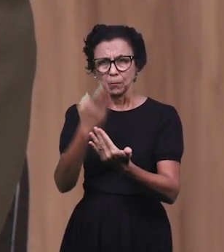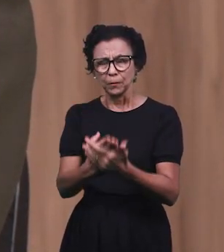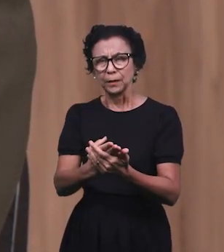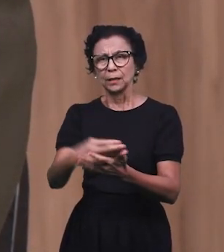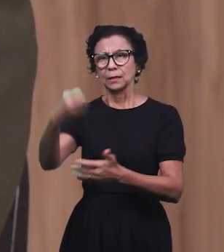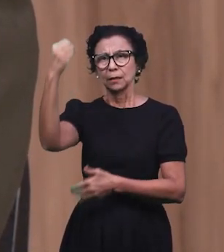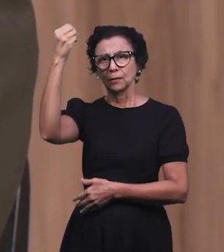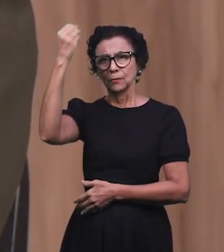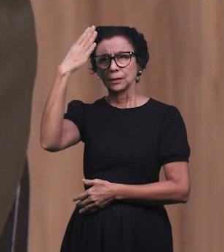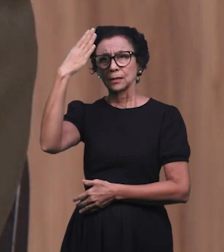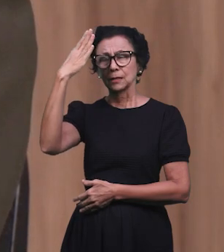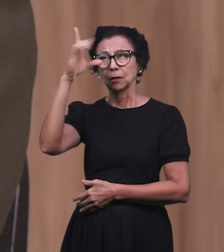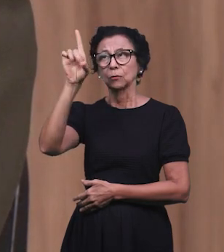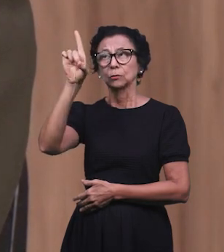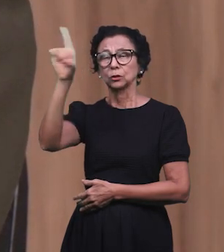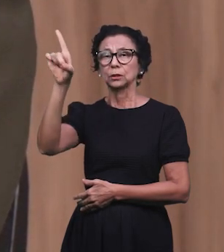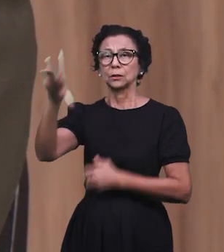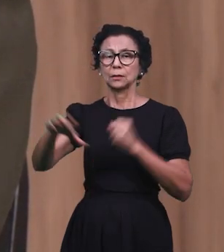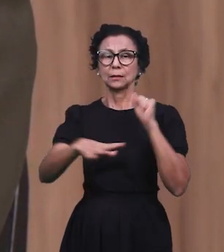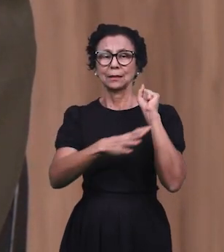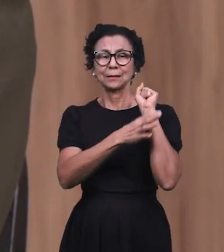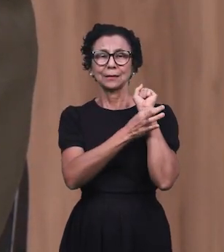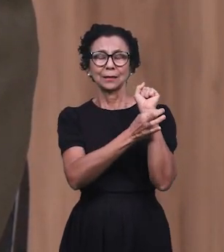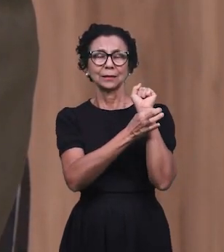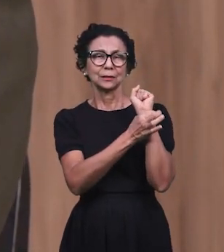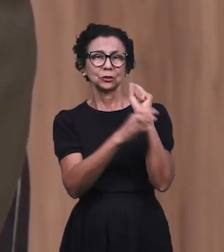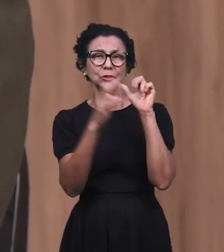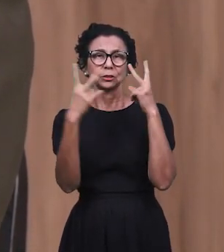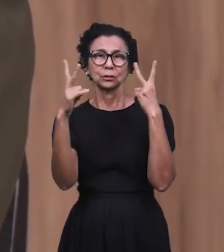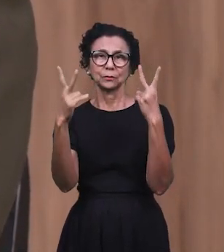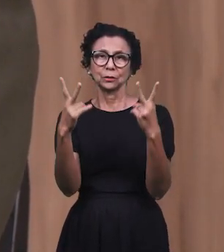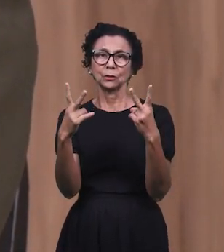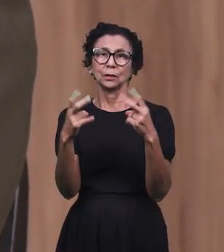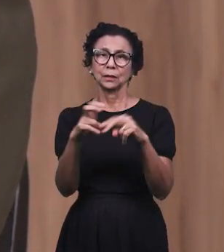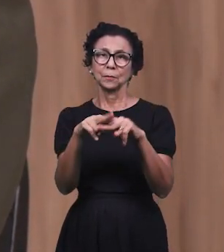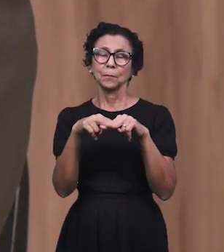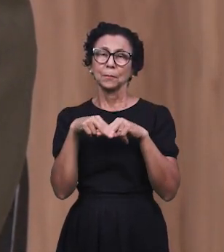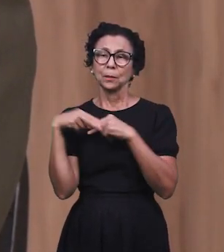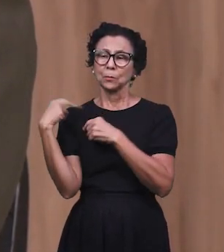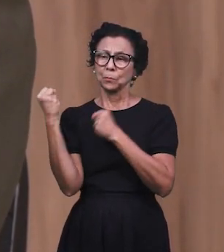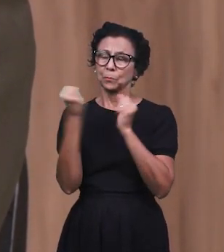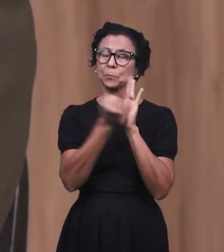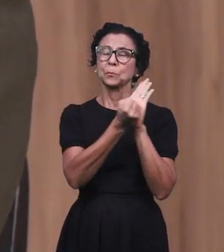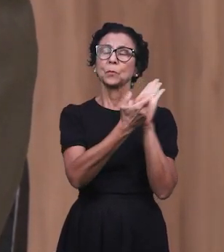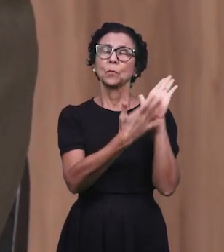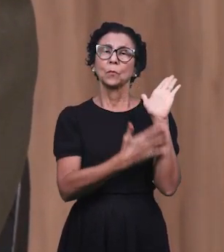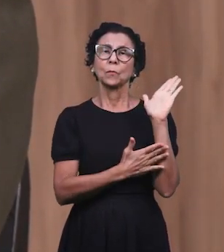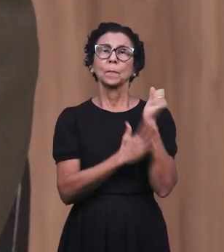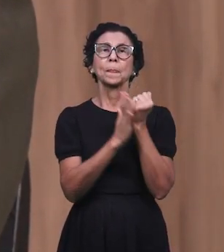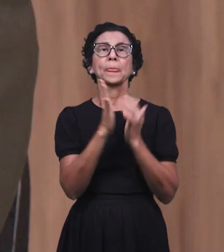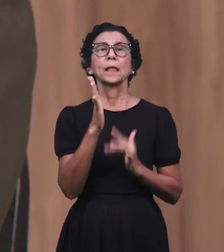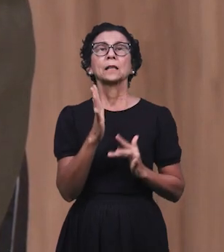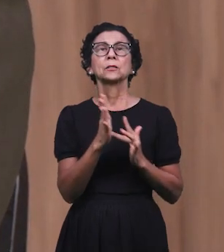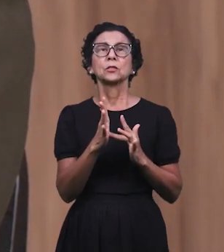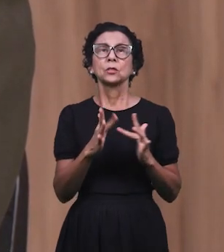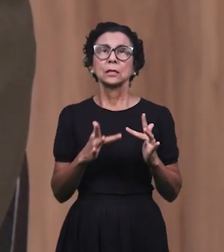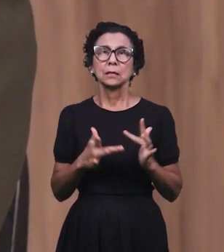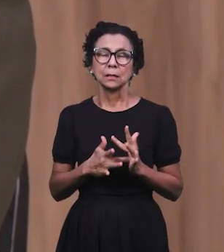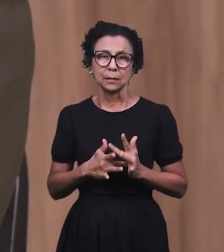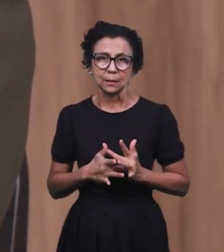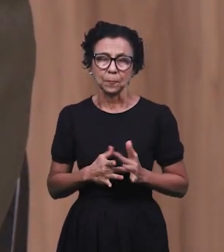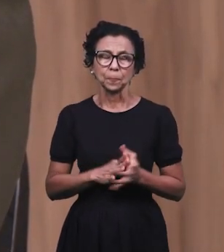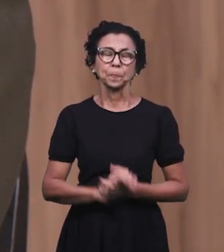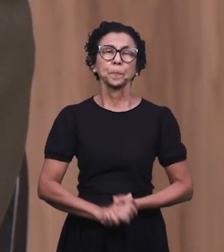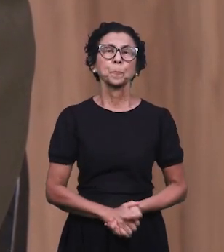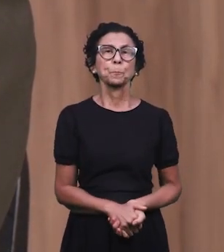vitória. Isso. E a garantia da vitória é só pelo poder do sangue de Jesus, Amém. que é o fio escarlate. Glória a Jesus. E você vai ver isso, e de